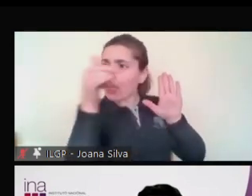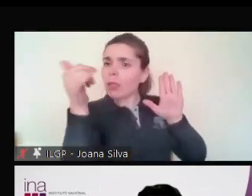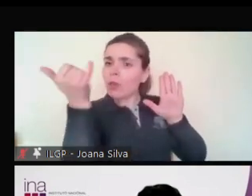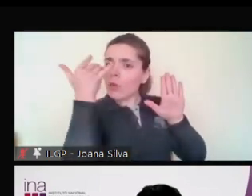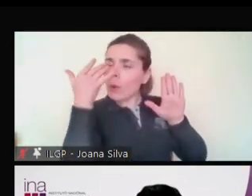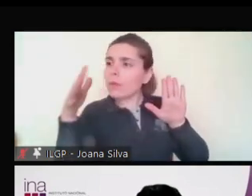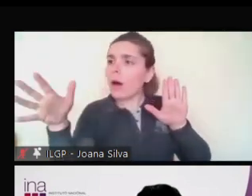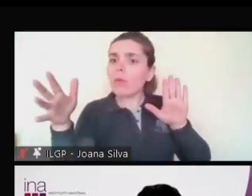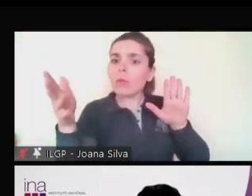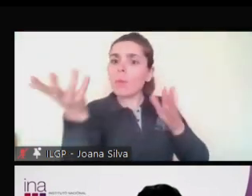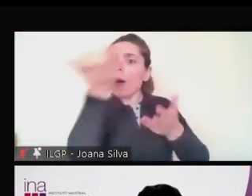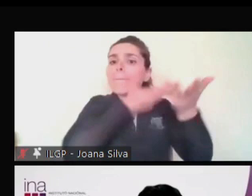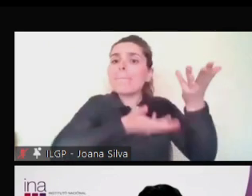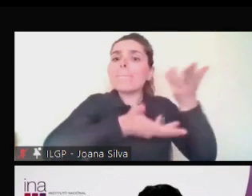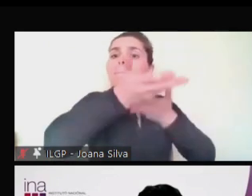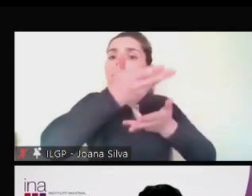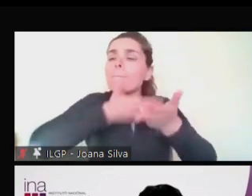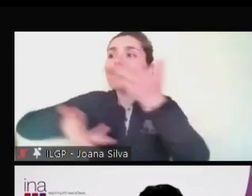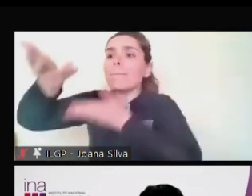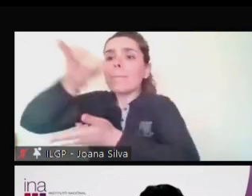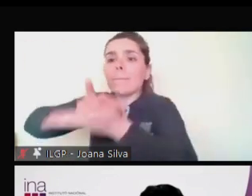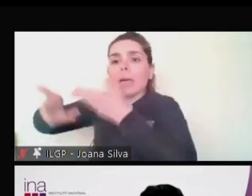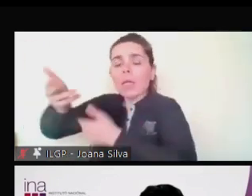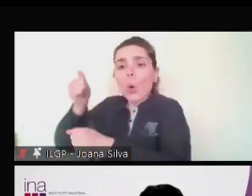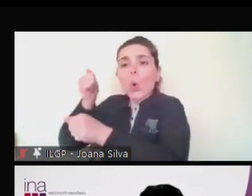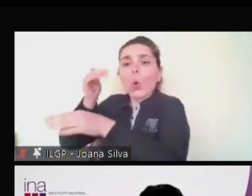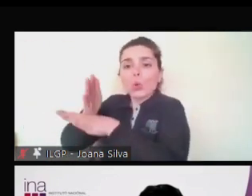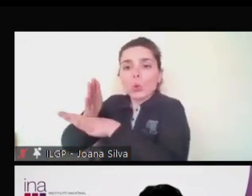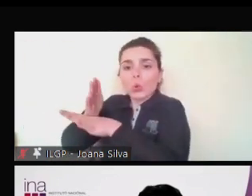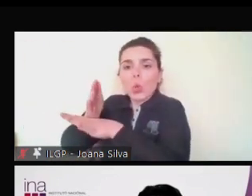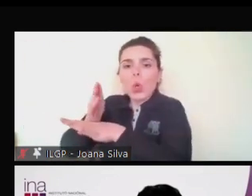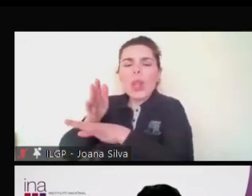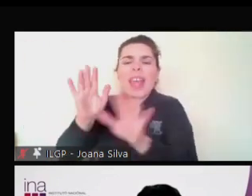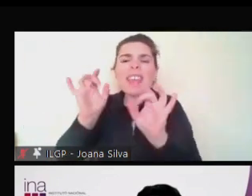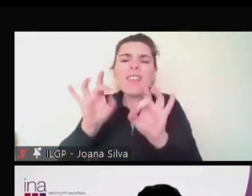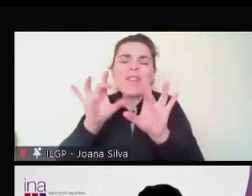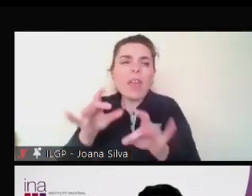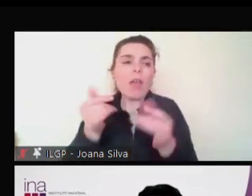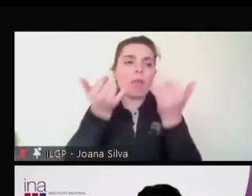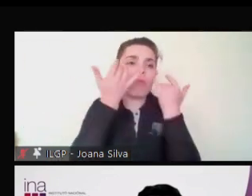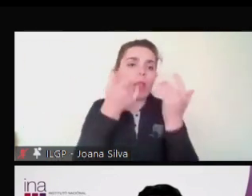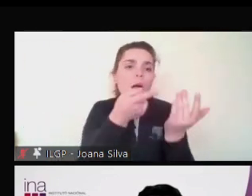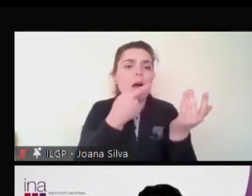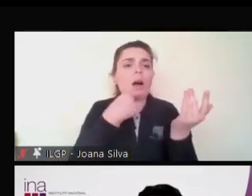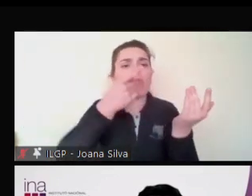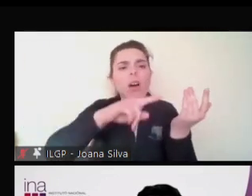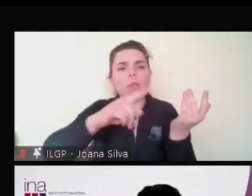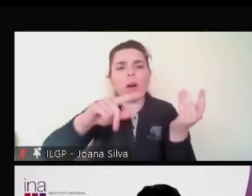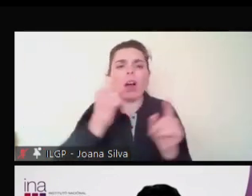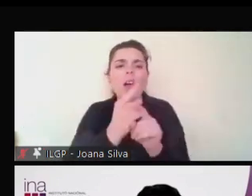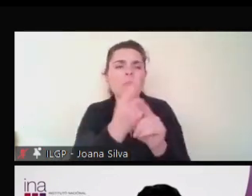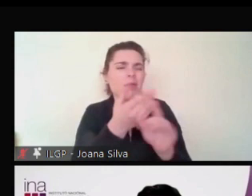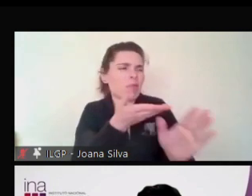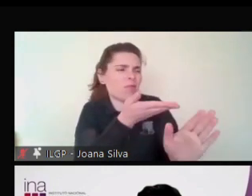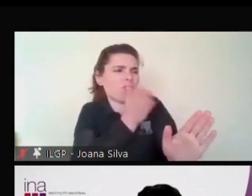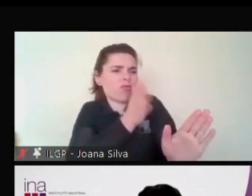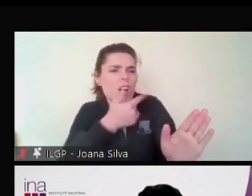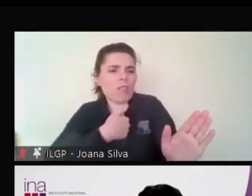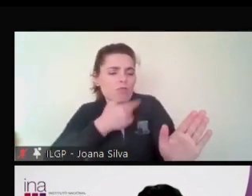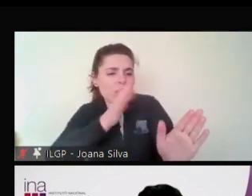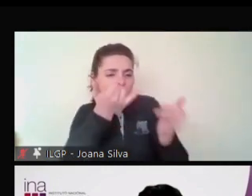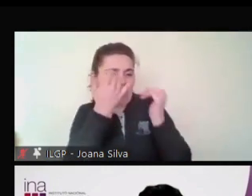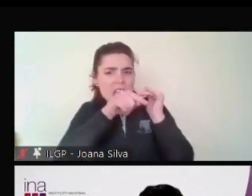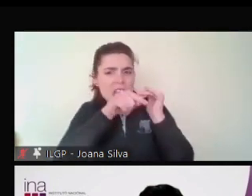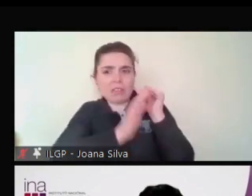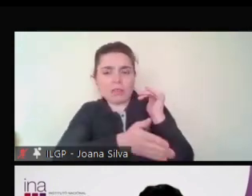trocar informação com outros organismos, evitar a duplicação. Muitas vezes vamos buscar informação e se calhar até gravamos internamente,